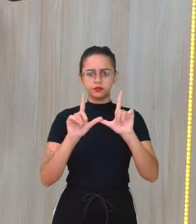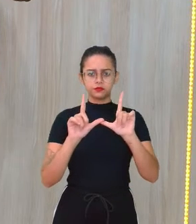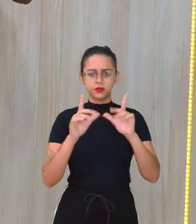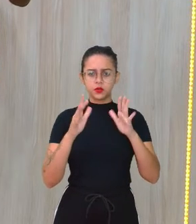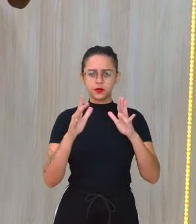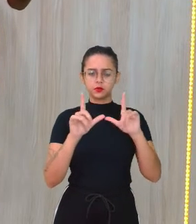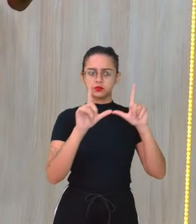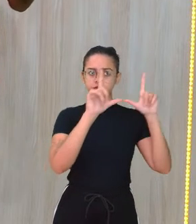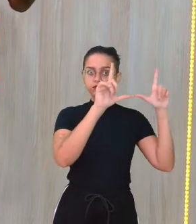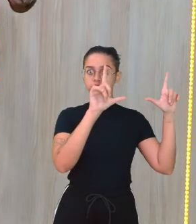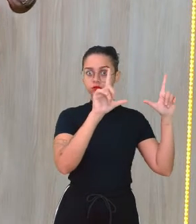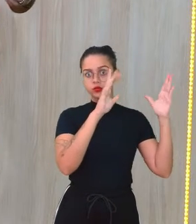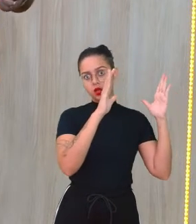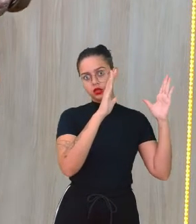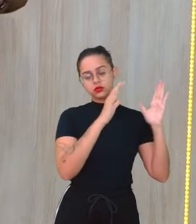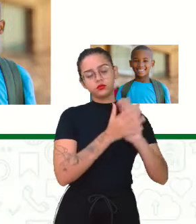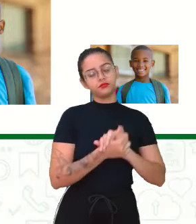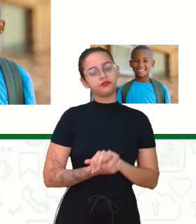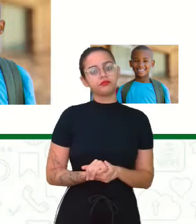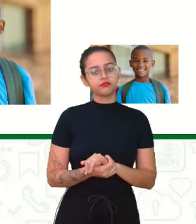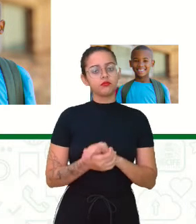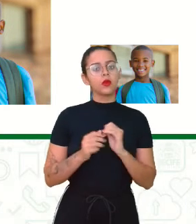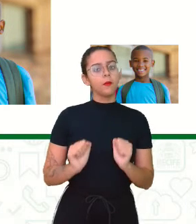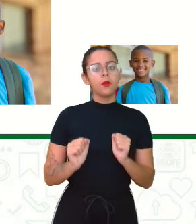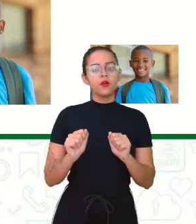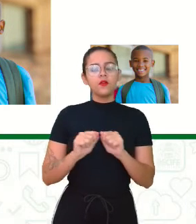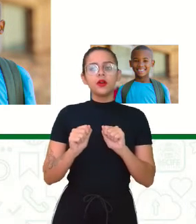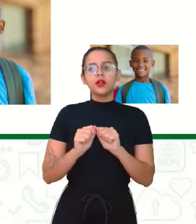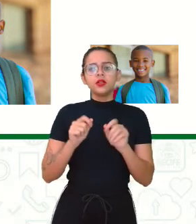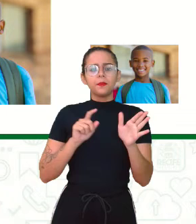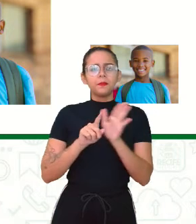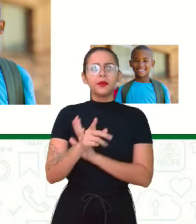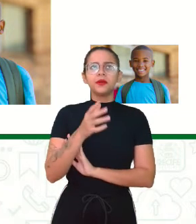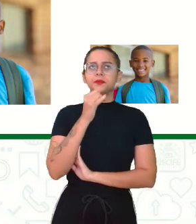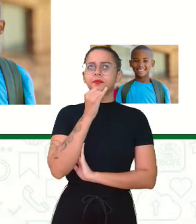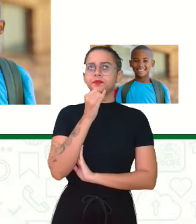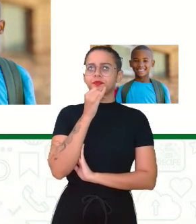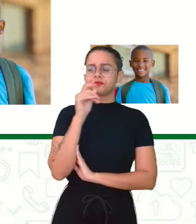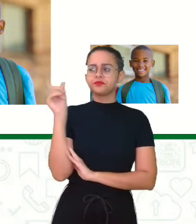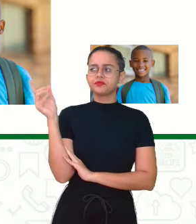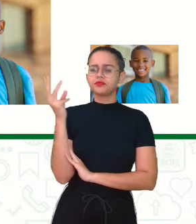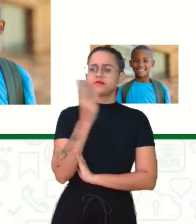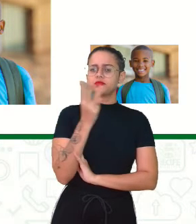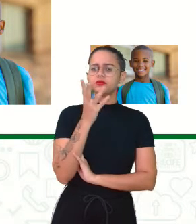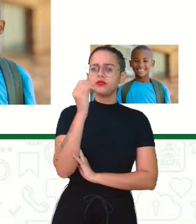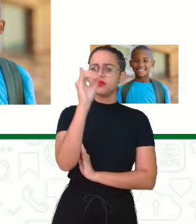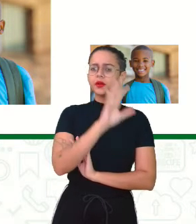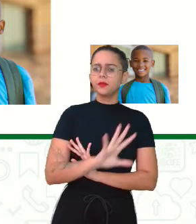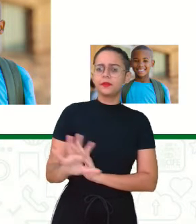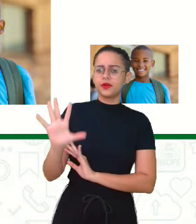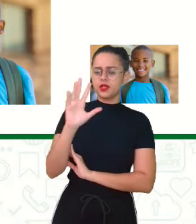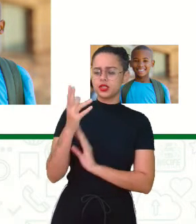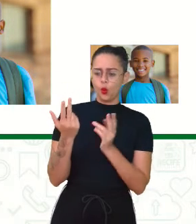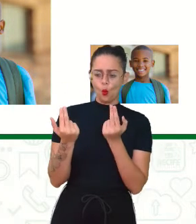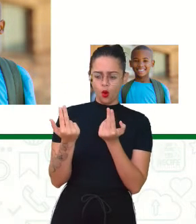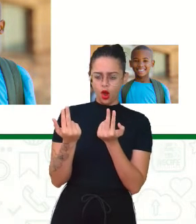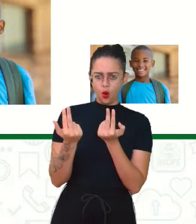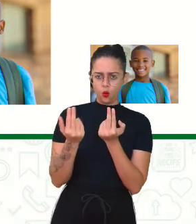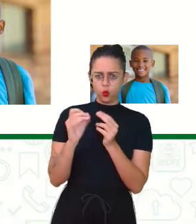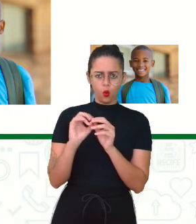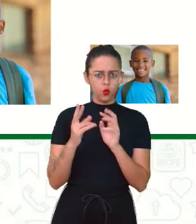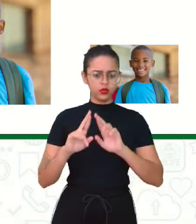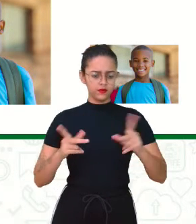intermediária e uma imagem grande. E a gente poderia fazer aquela pergunta: essas três imagens, elas são iguais